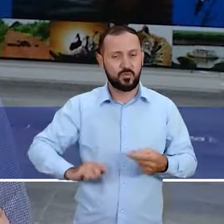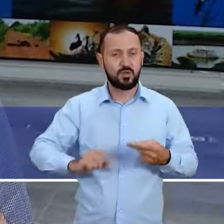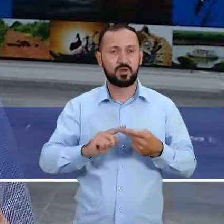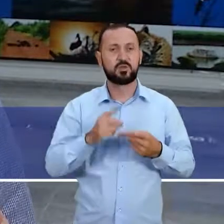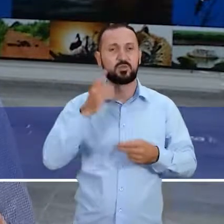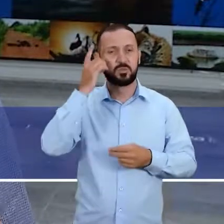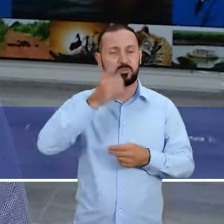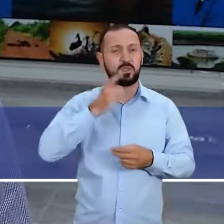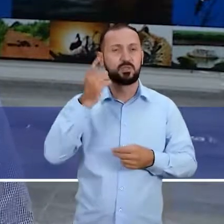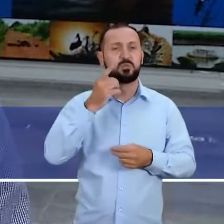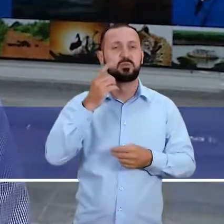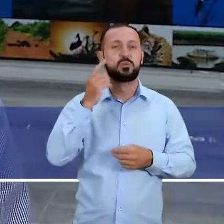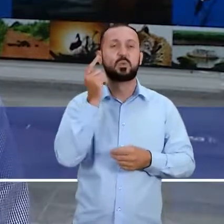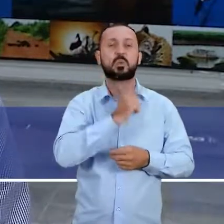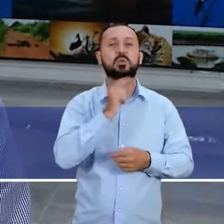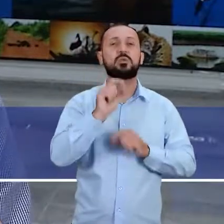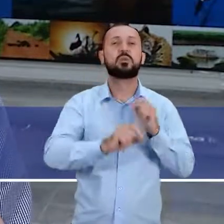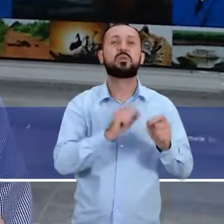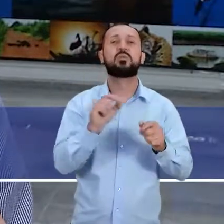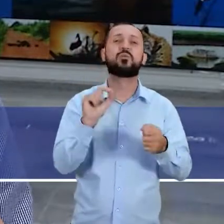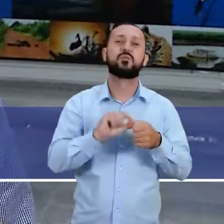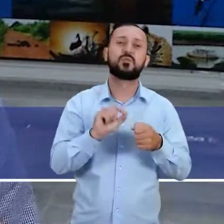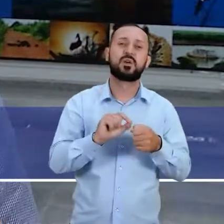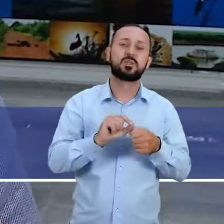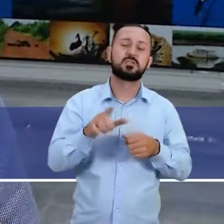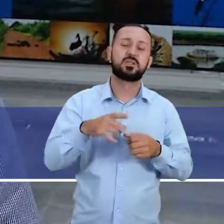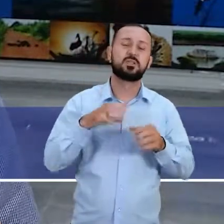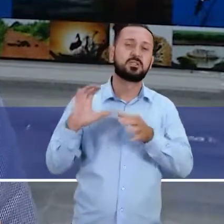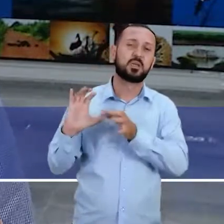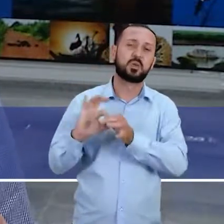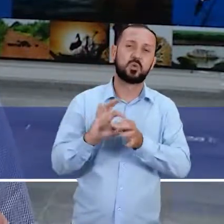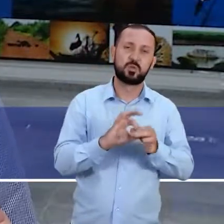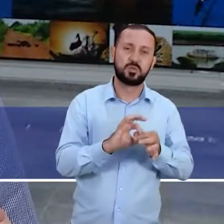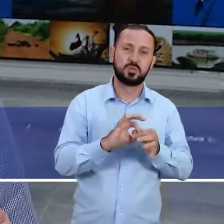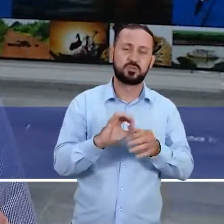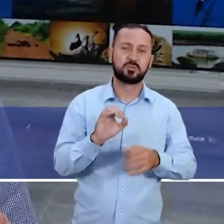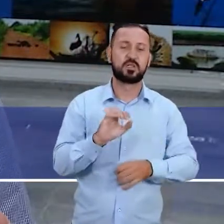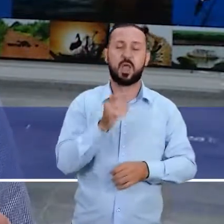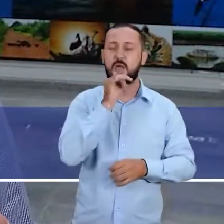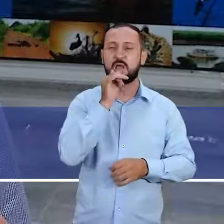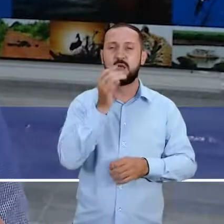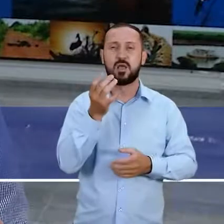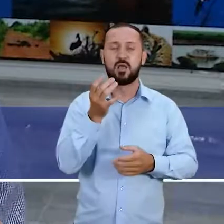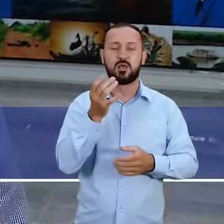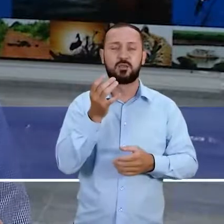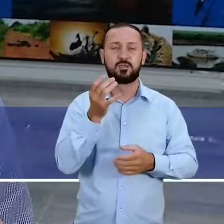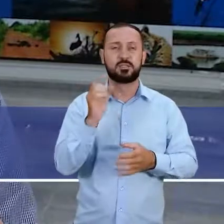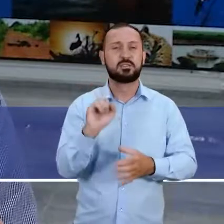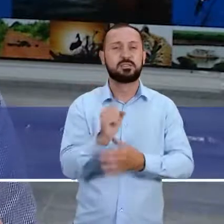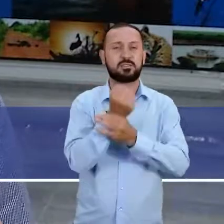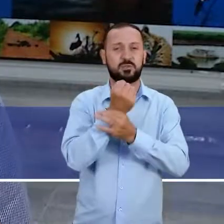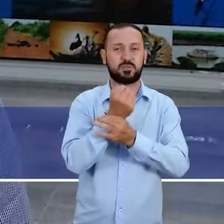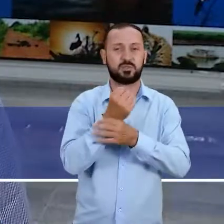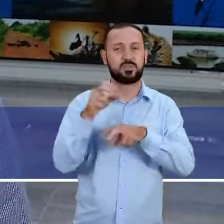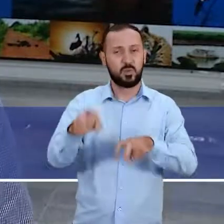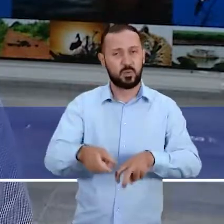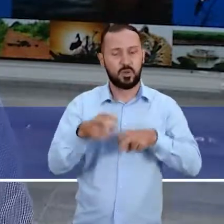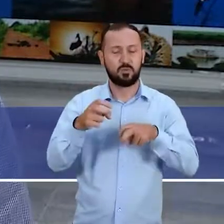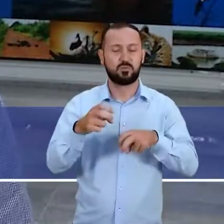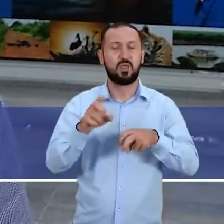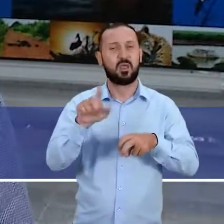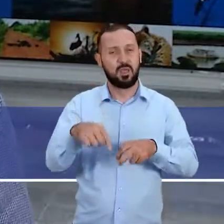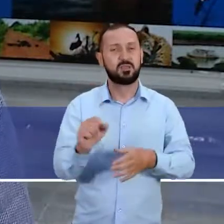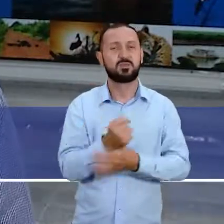governo, os deputados, a Câmara, procure o que pode ser feito nesse contexto da segurança rural, a segurança pública no